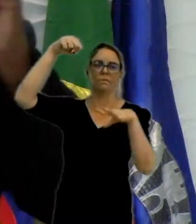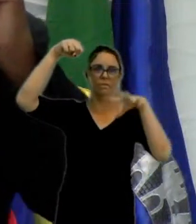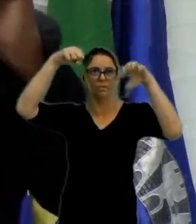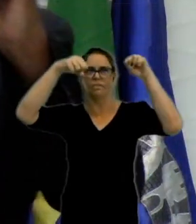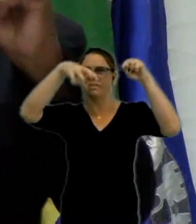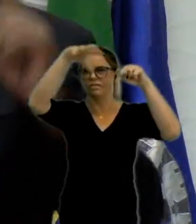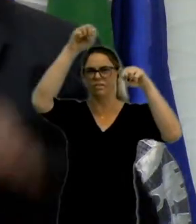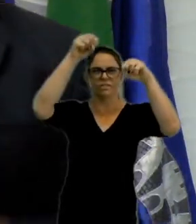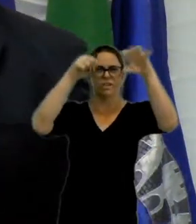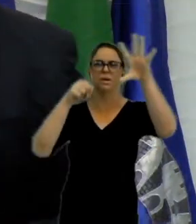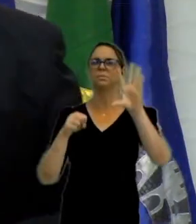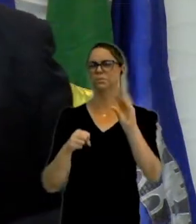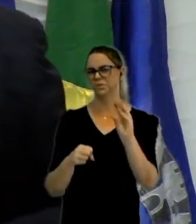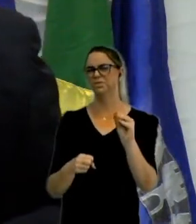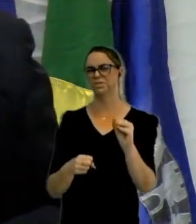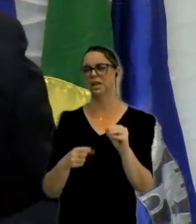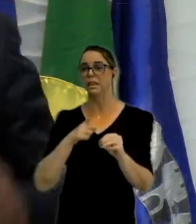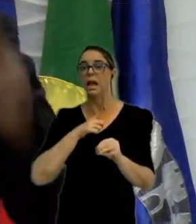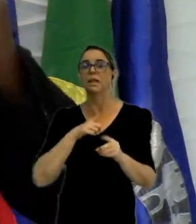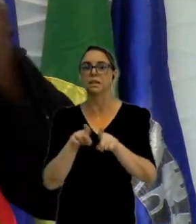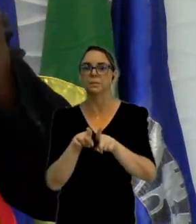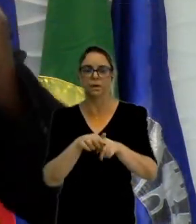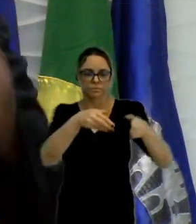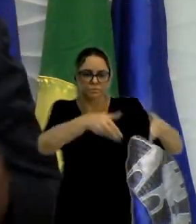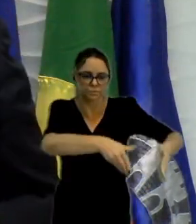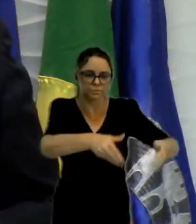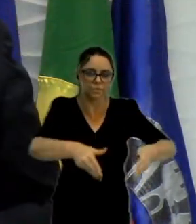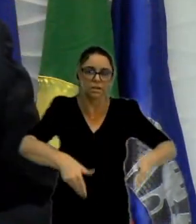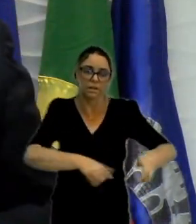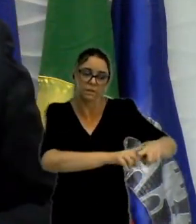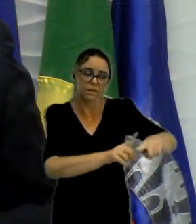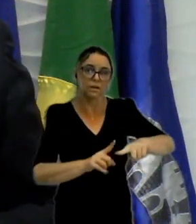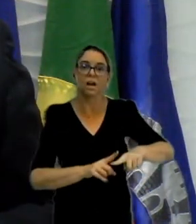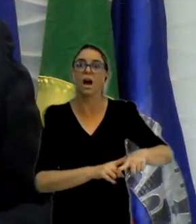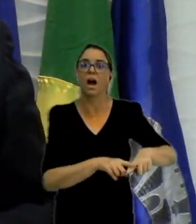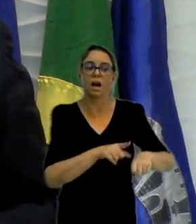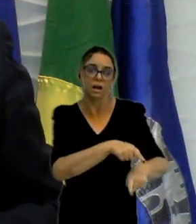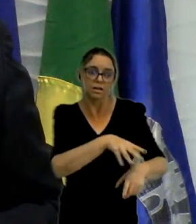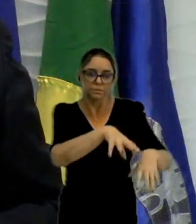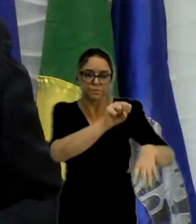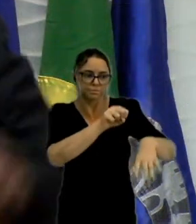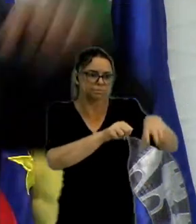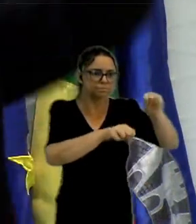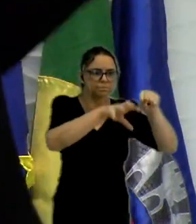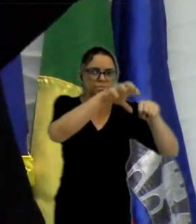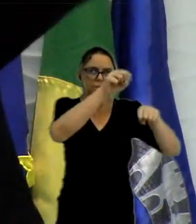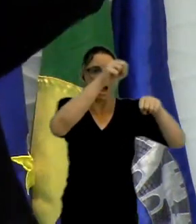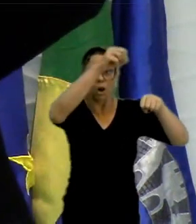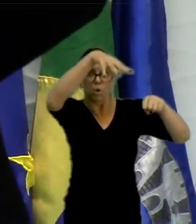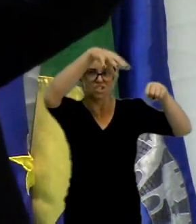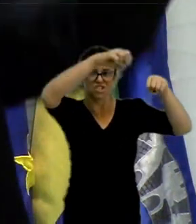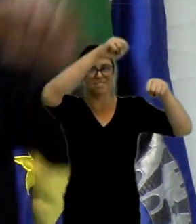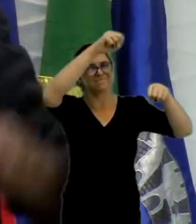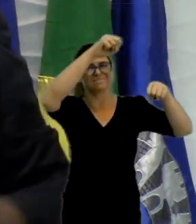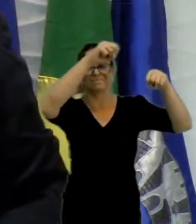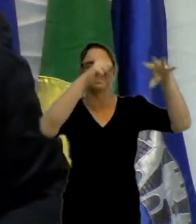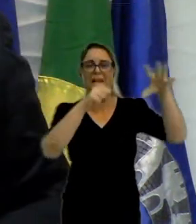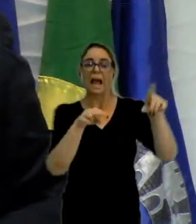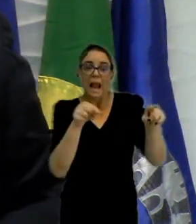ao cemitério da vila já faz mais de 15 dias que está apagado. Inclusive, ali dentro do